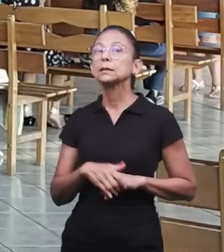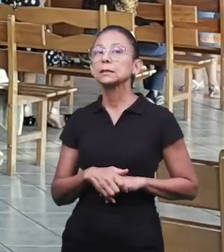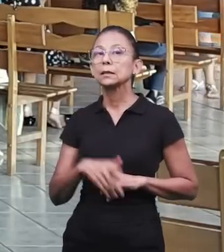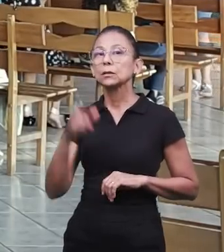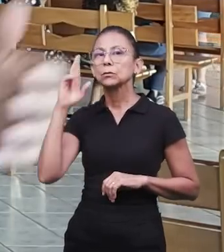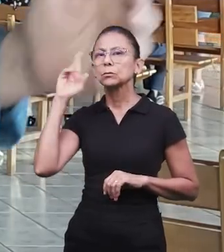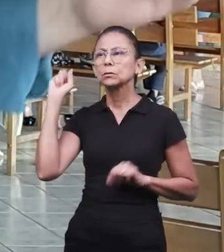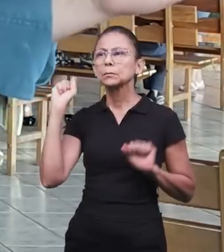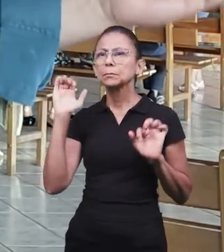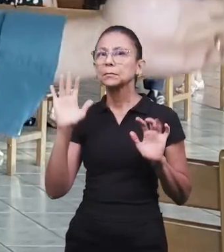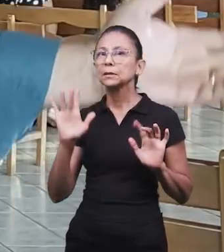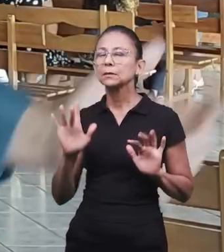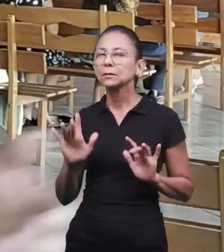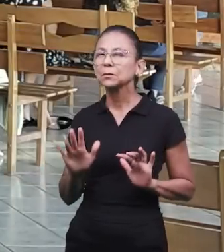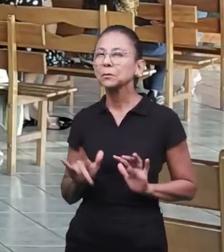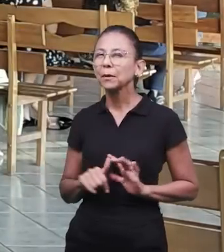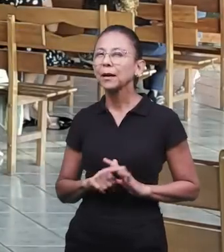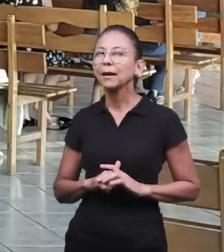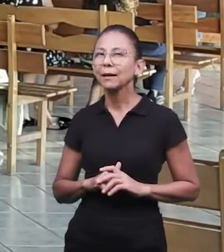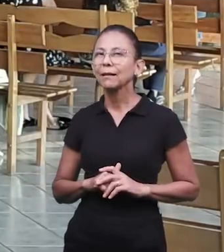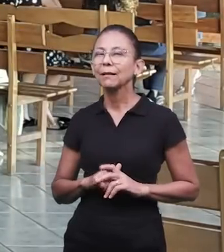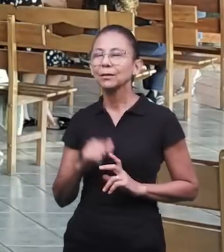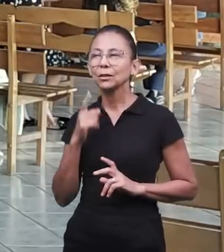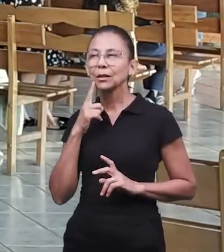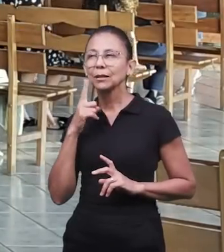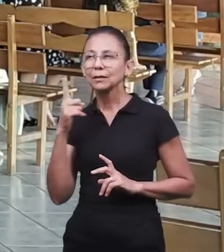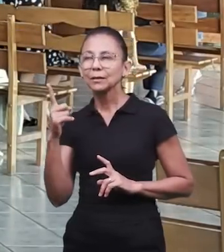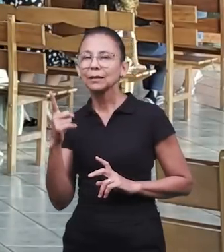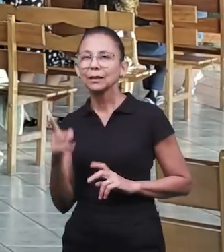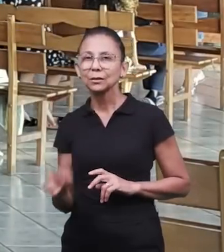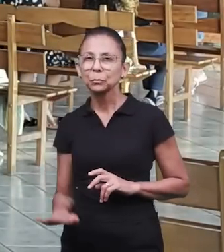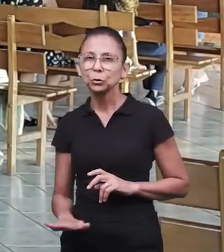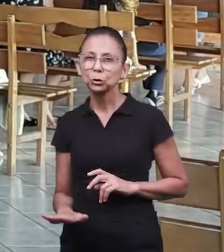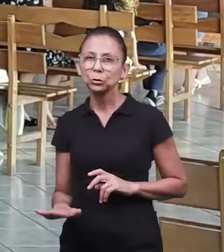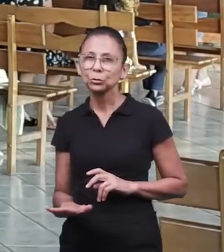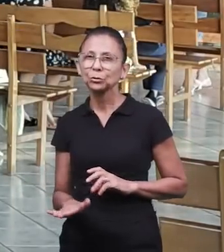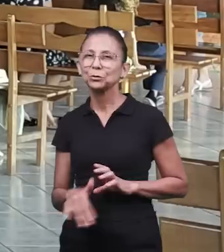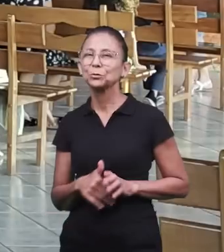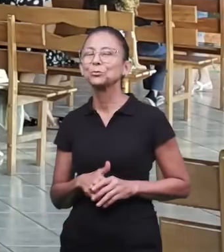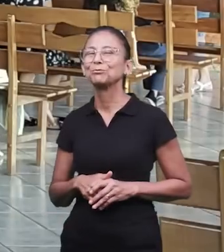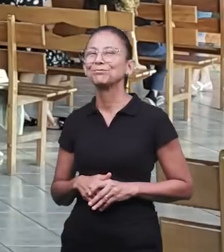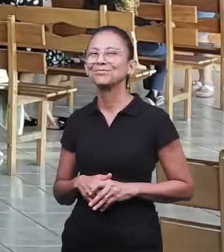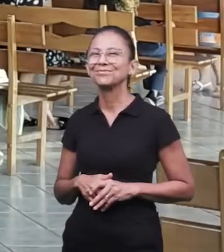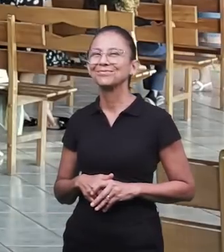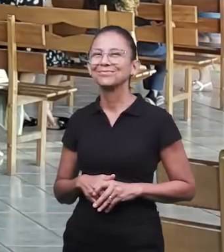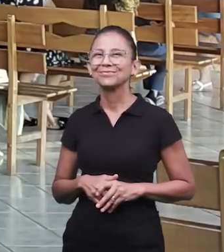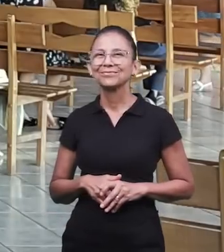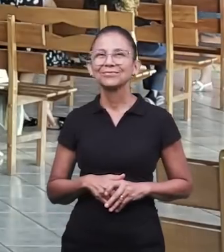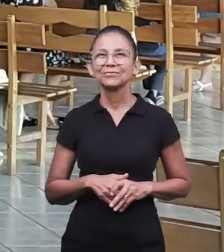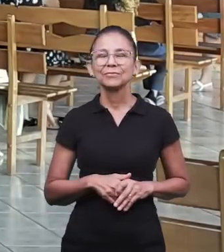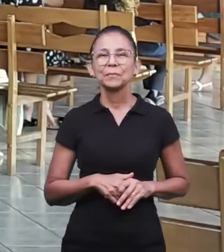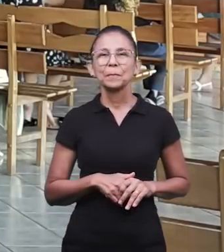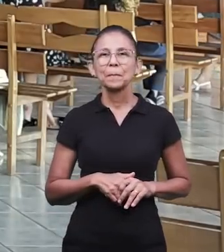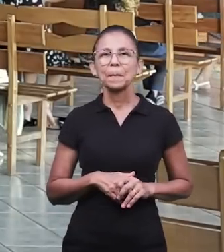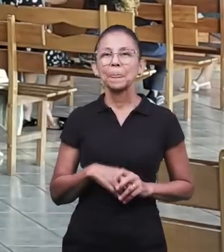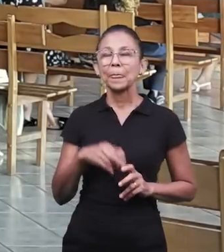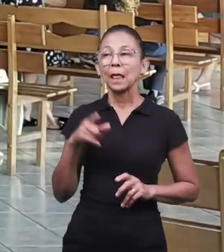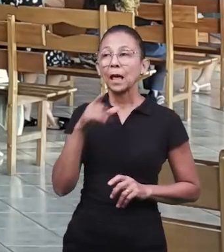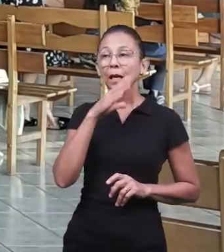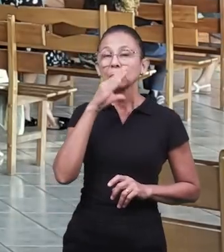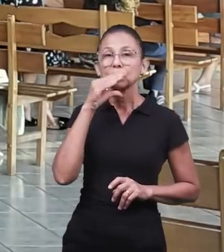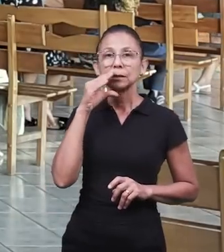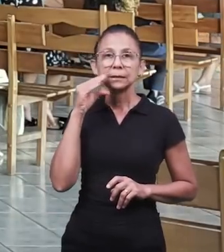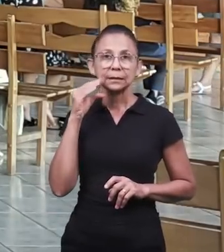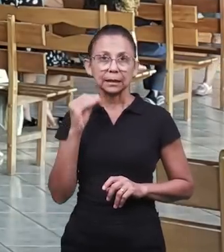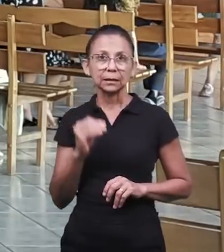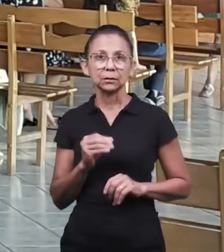tem abençoado. Na sala em anexo nós temos os pequenos também, e aqui nós temos os intermediários, os adolescentes e